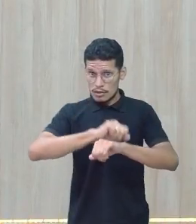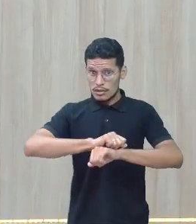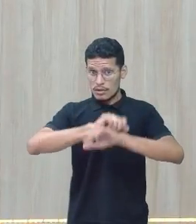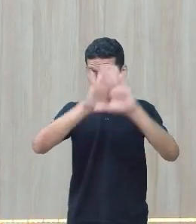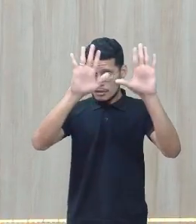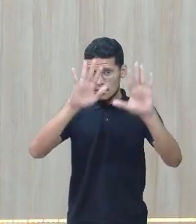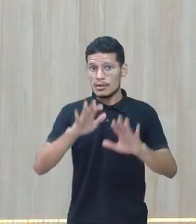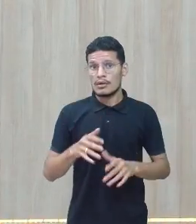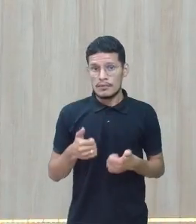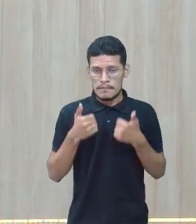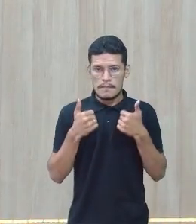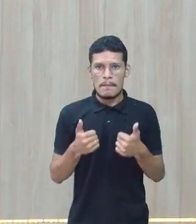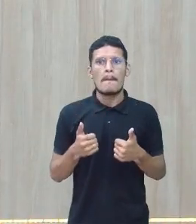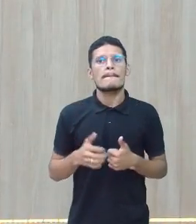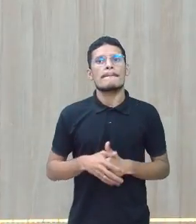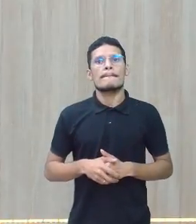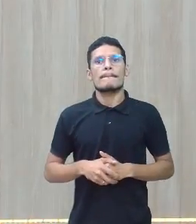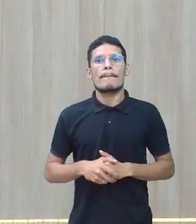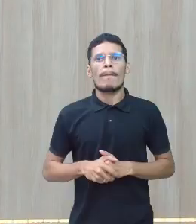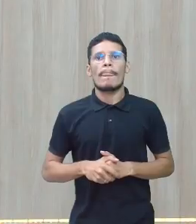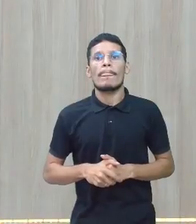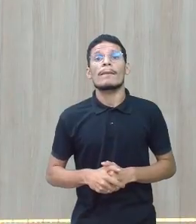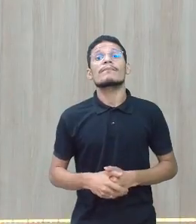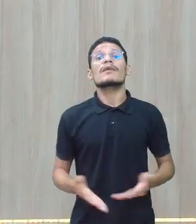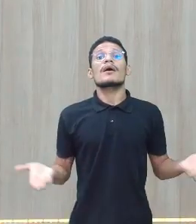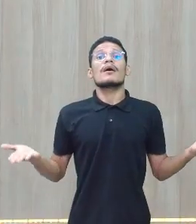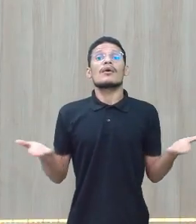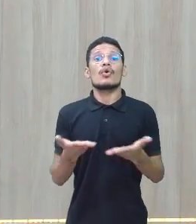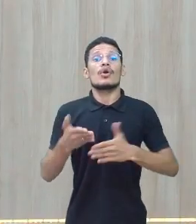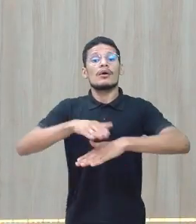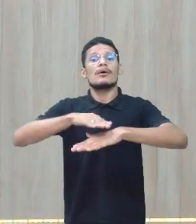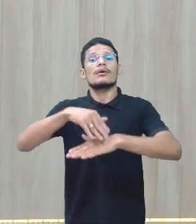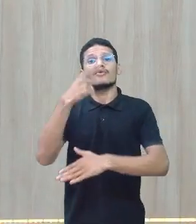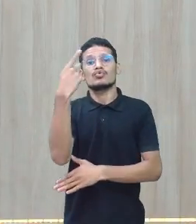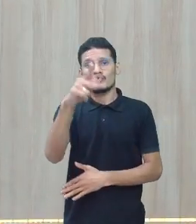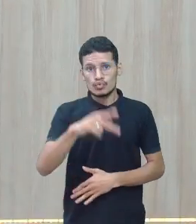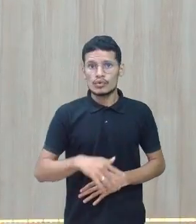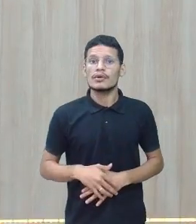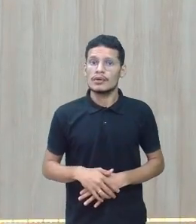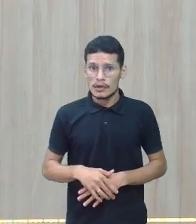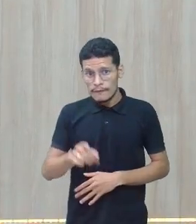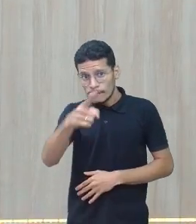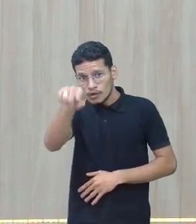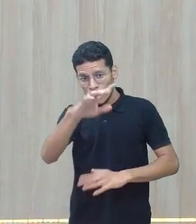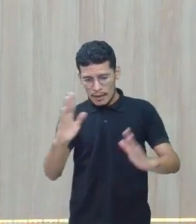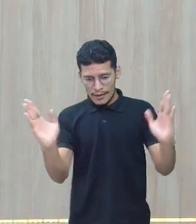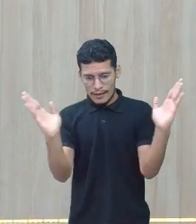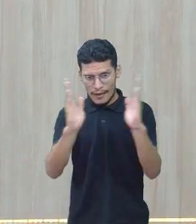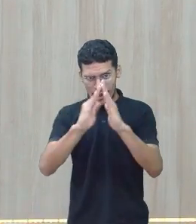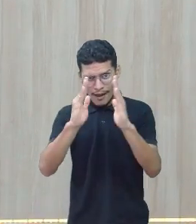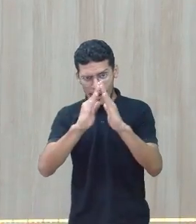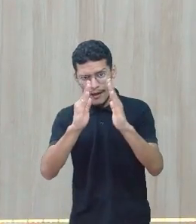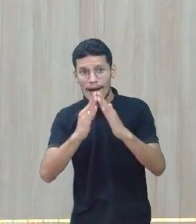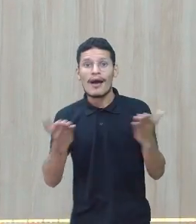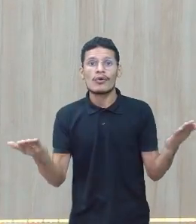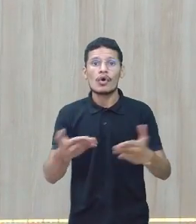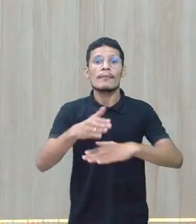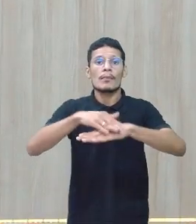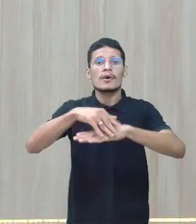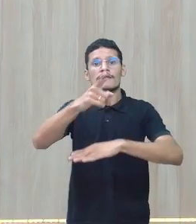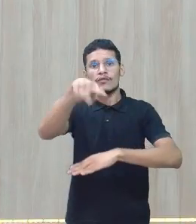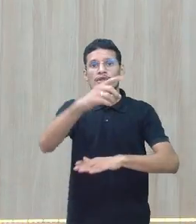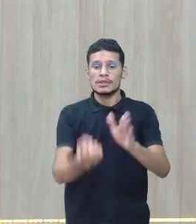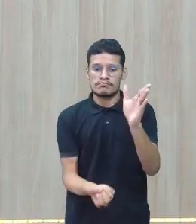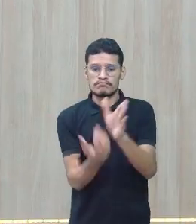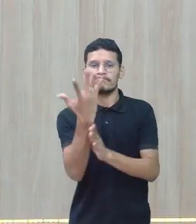para vocês, esclarecido. E agora chegou a vez de vocês estão aí em casa, né? Chegou a hora de produzir,